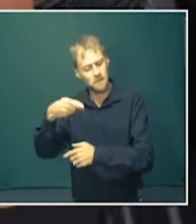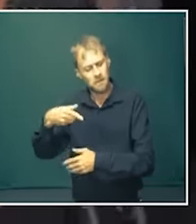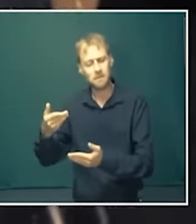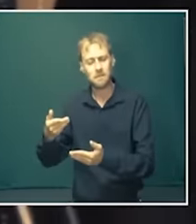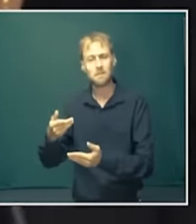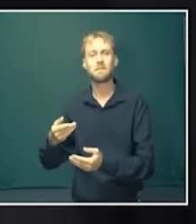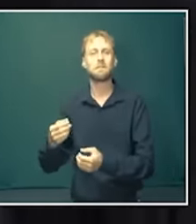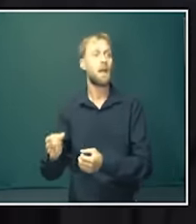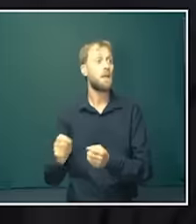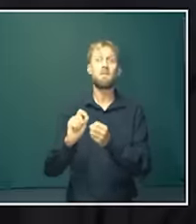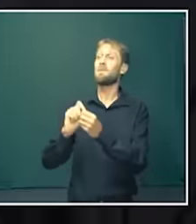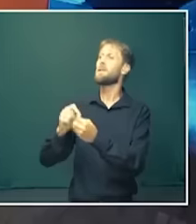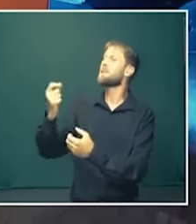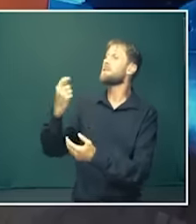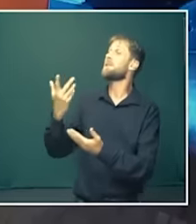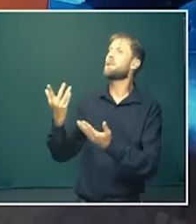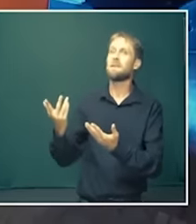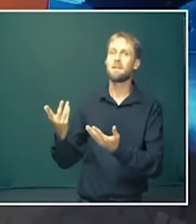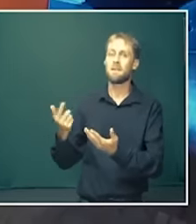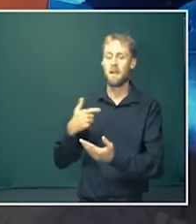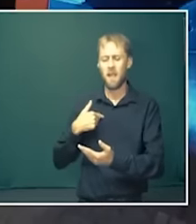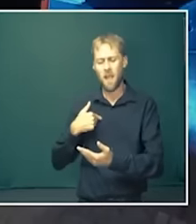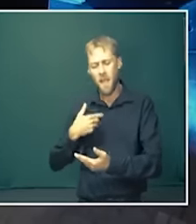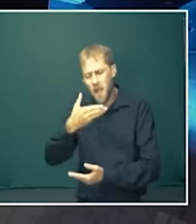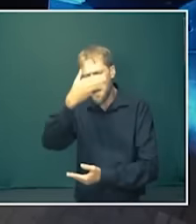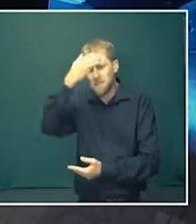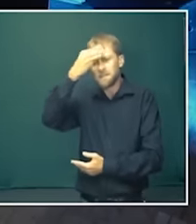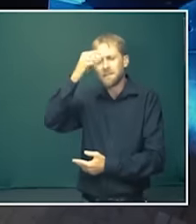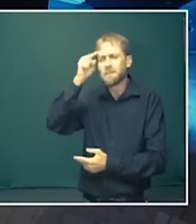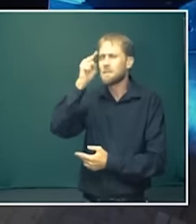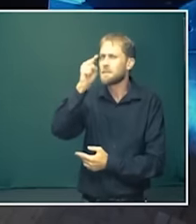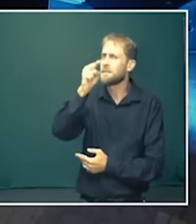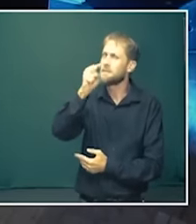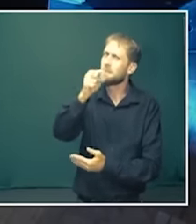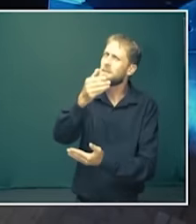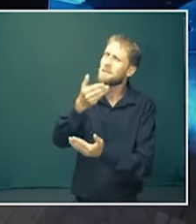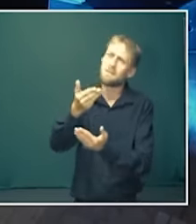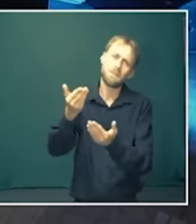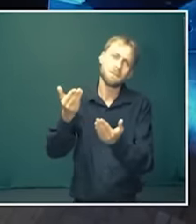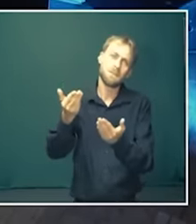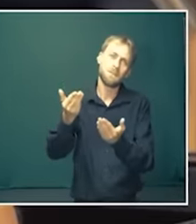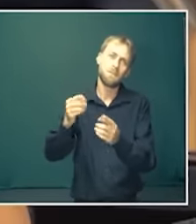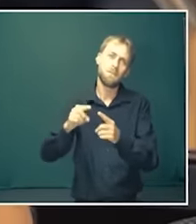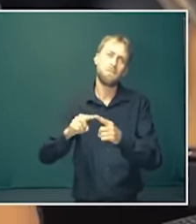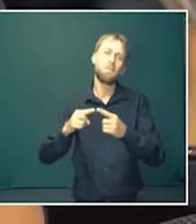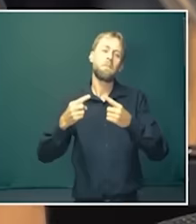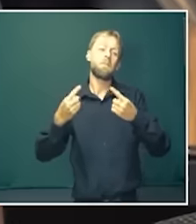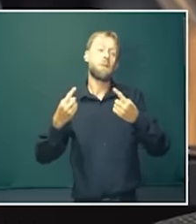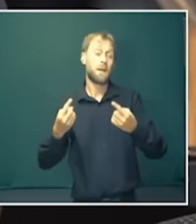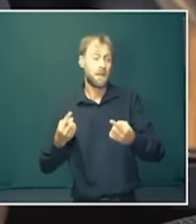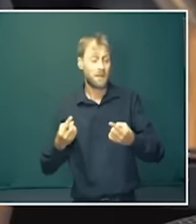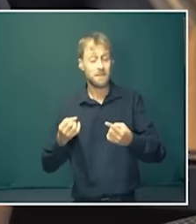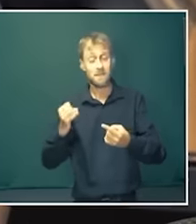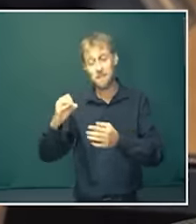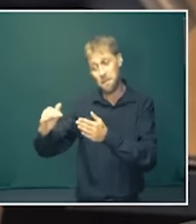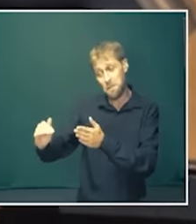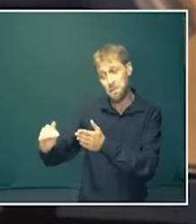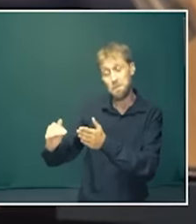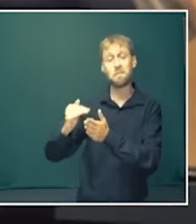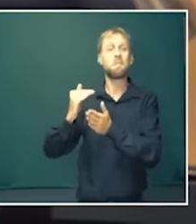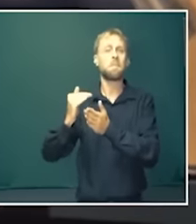que cê tá fazendo? Eu tava aqui te esquecendo. Aí se me manda